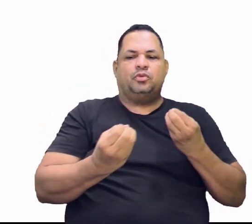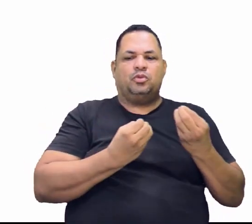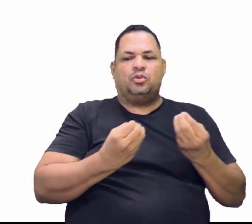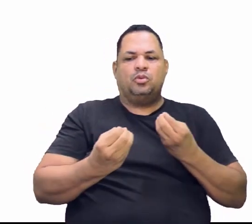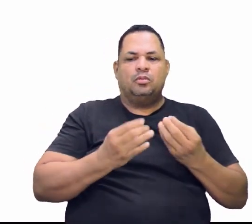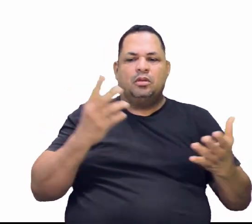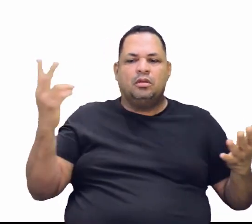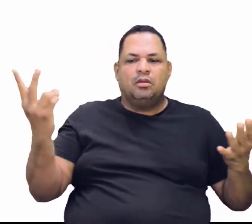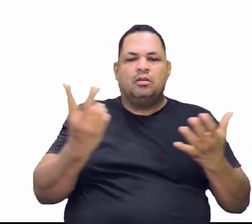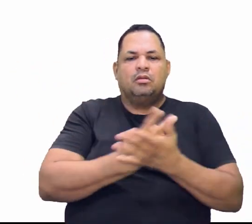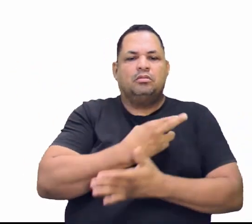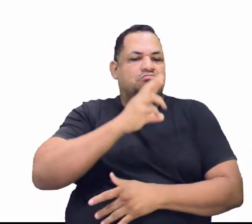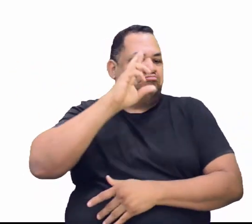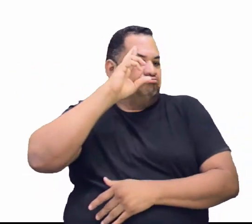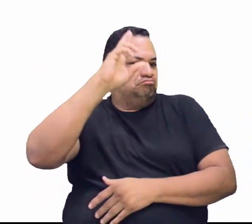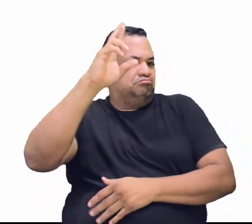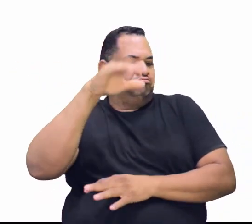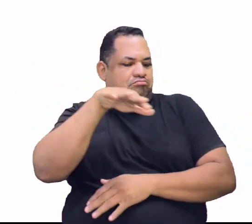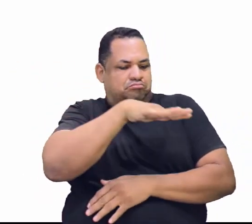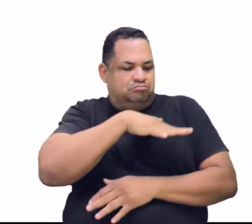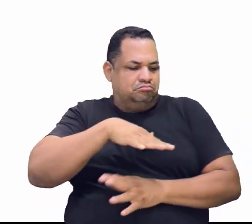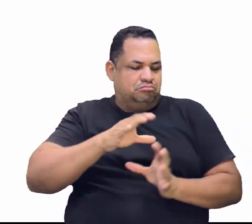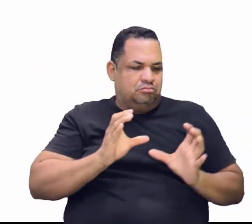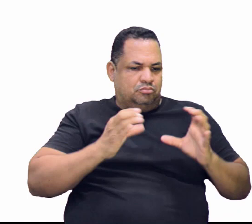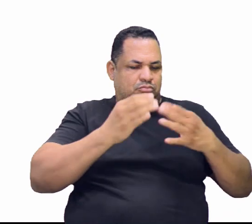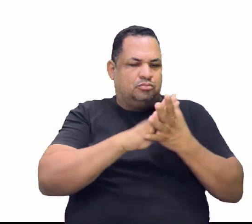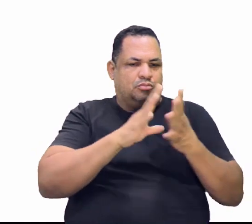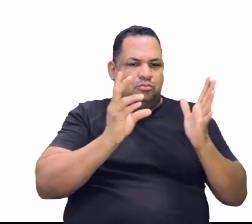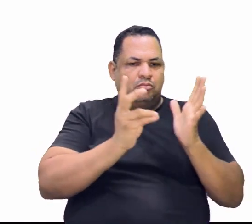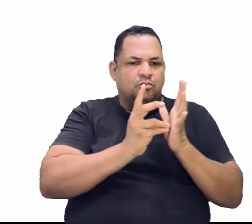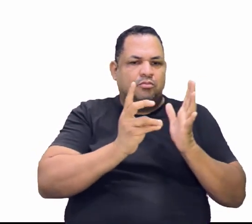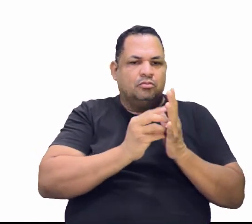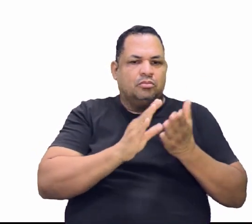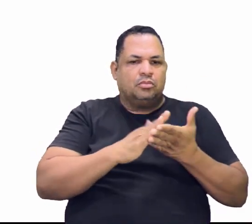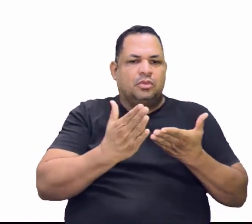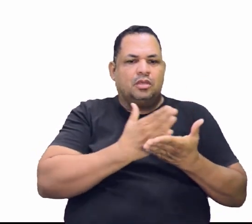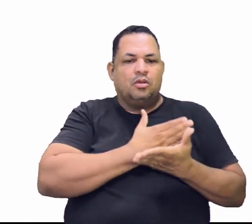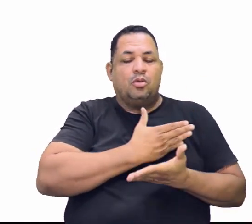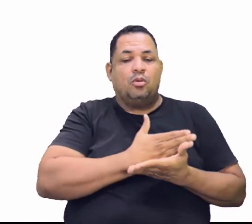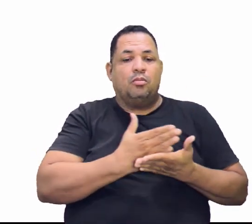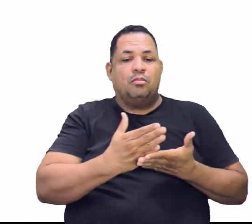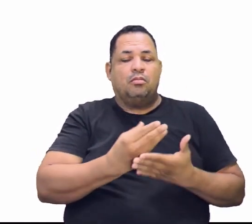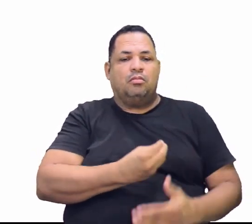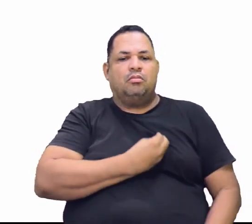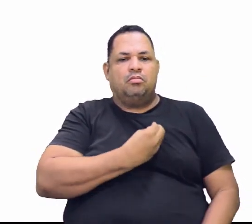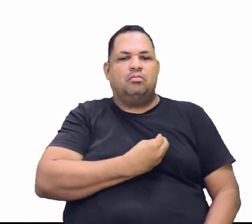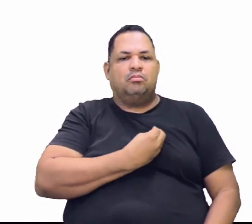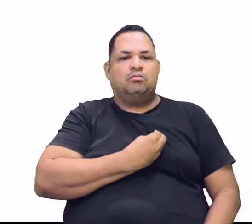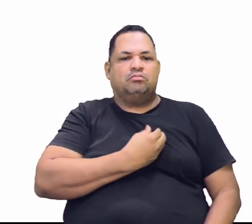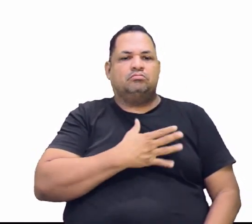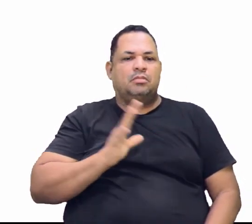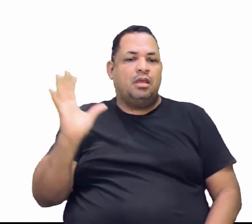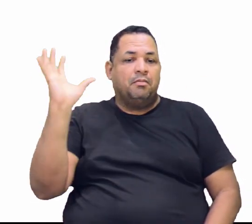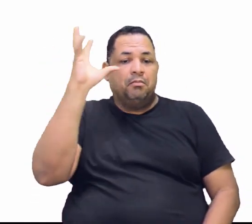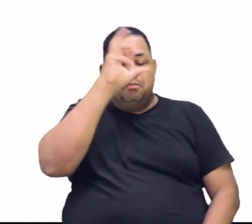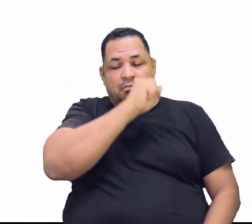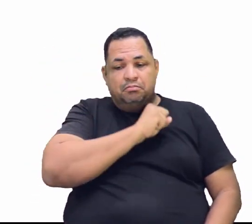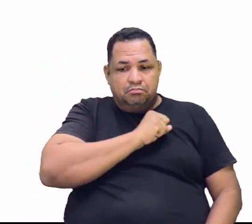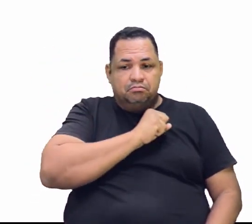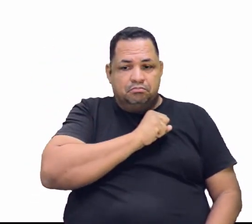é que funcionava a chefatura. E assim, ele passa a viver com os nativos,